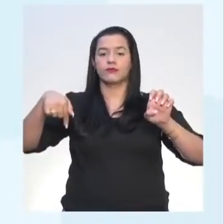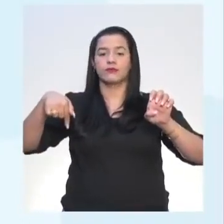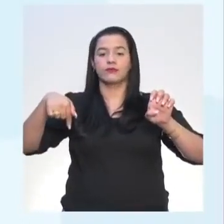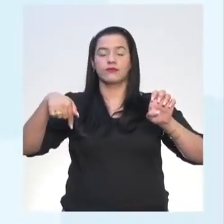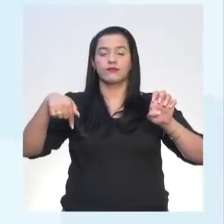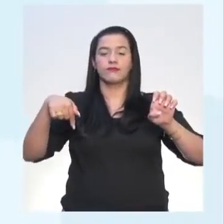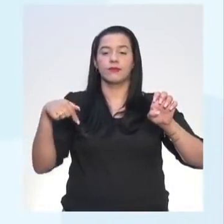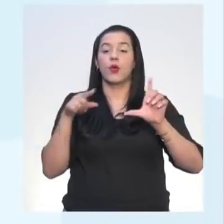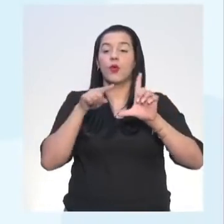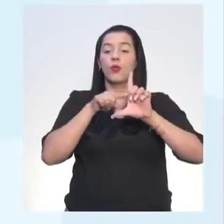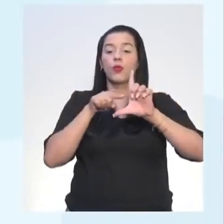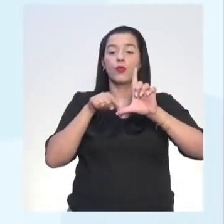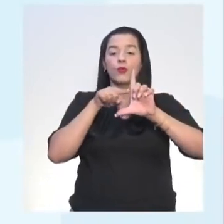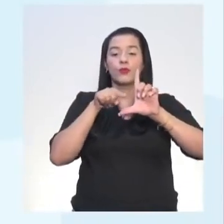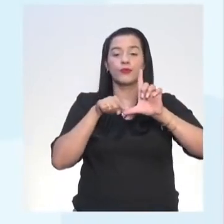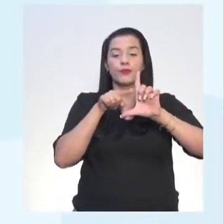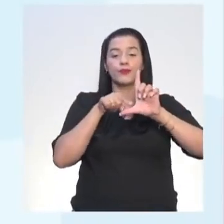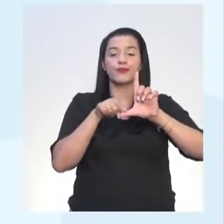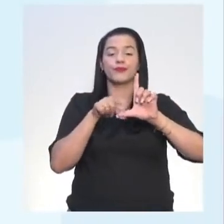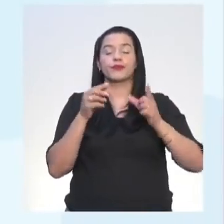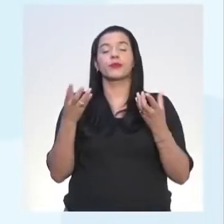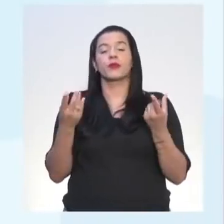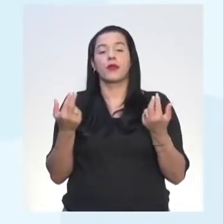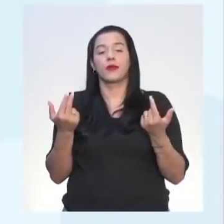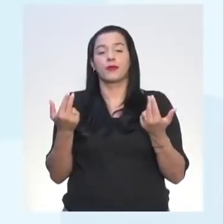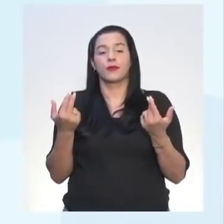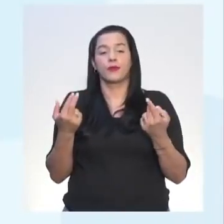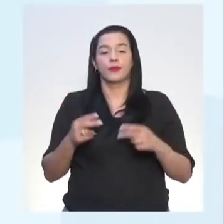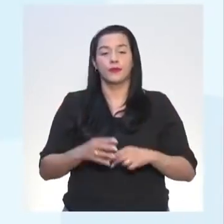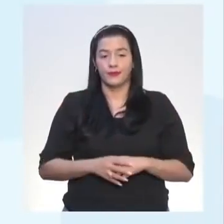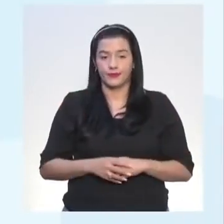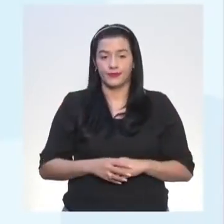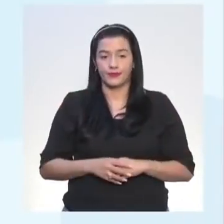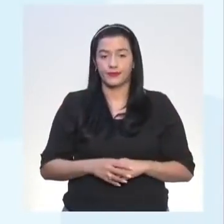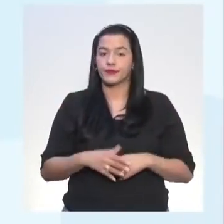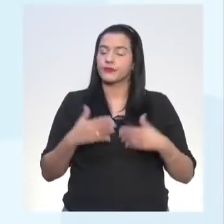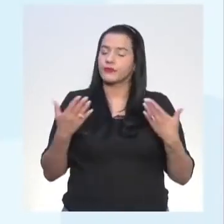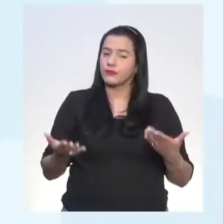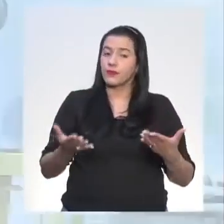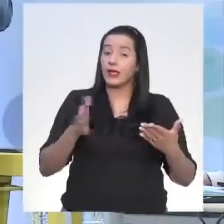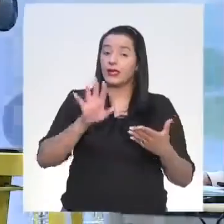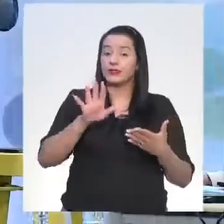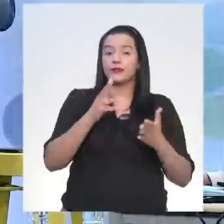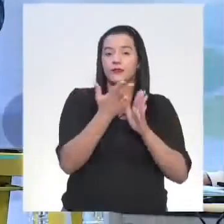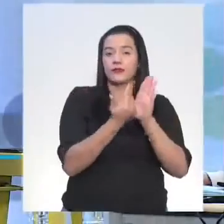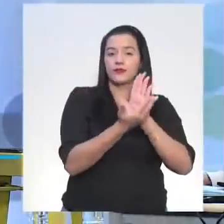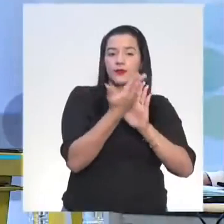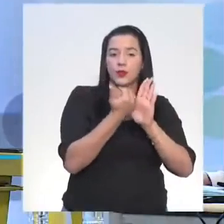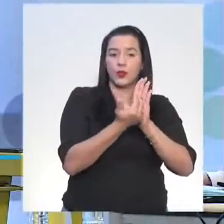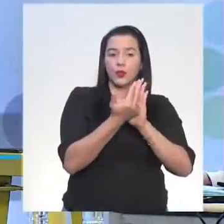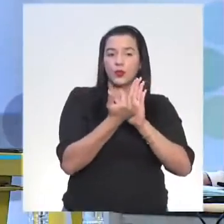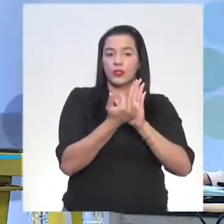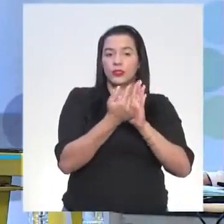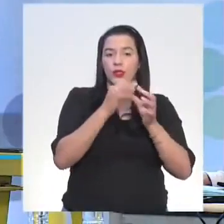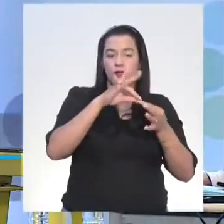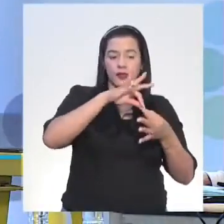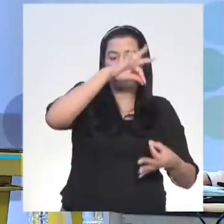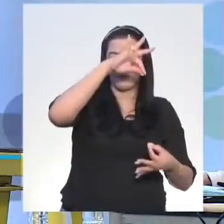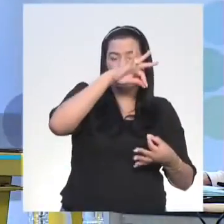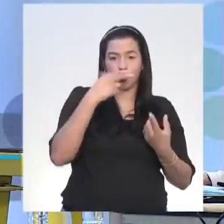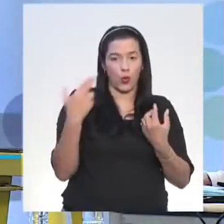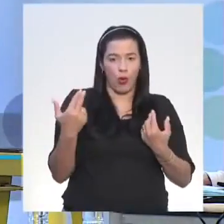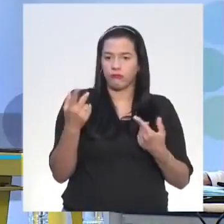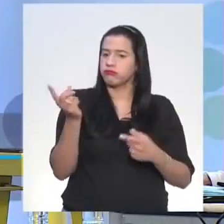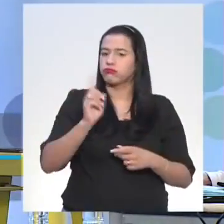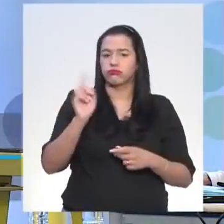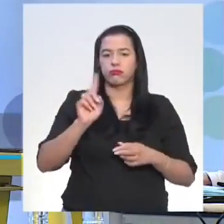Você percebe que tem correspondência, né, entre os ângulos aí, apesar das figuras não terem o mesmo tamanho. E a gente já pode